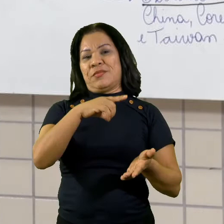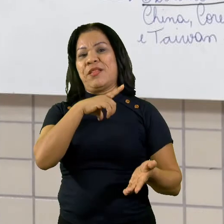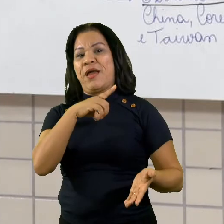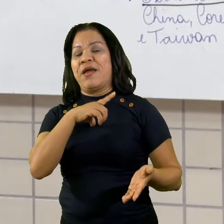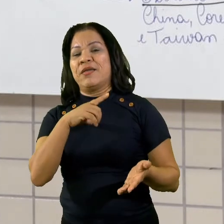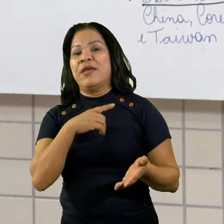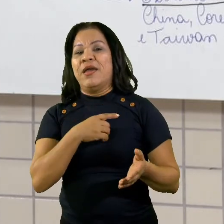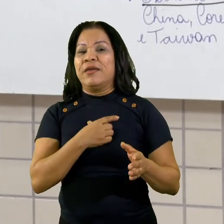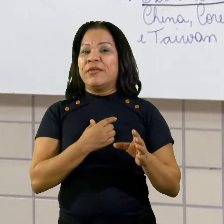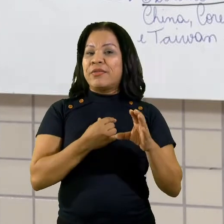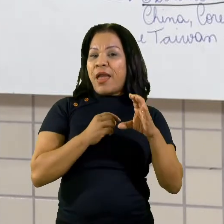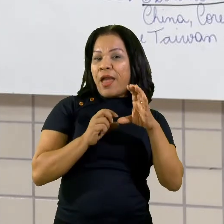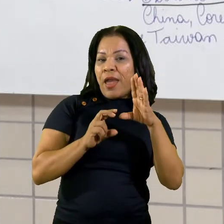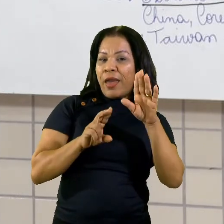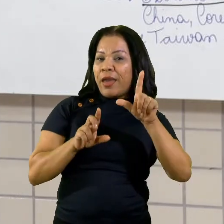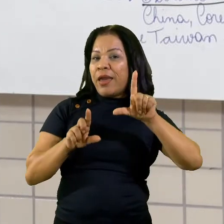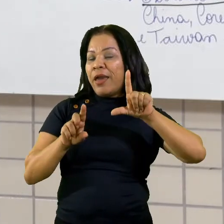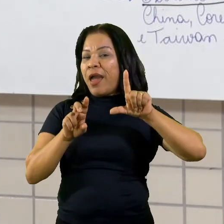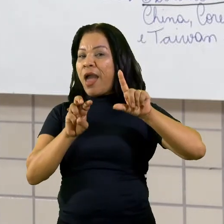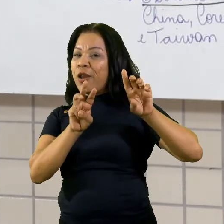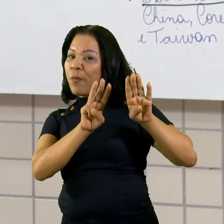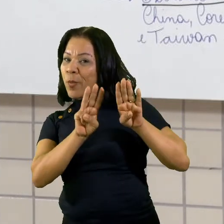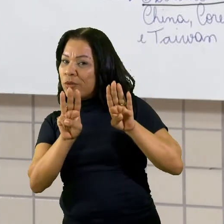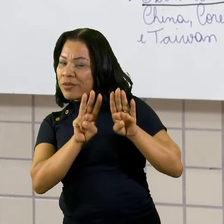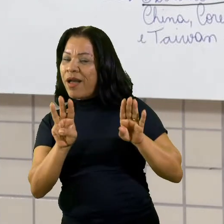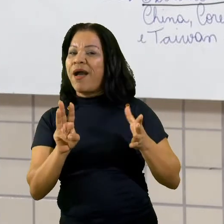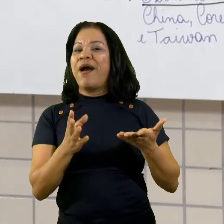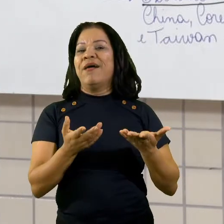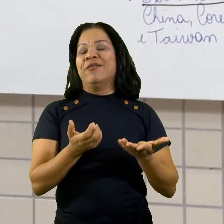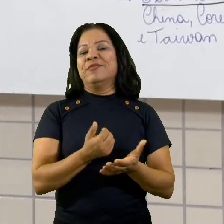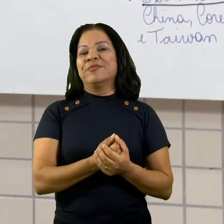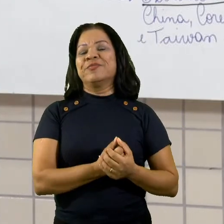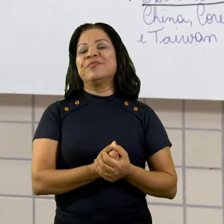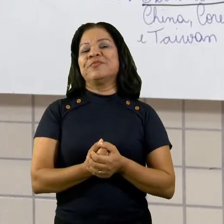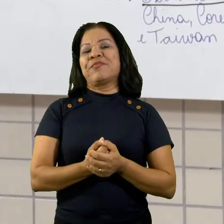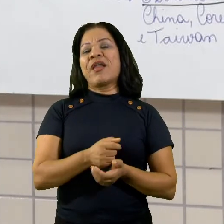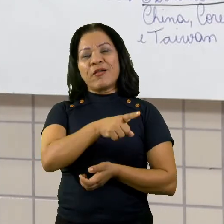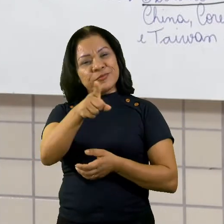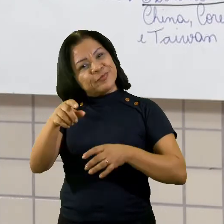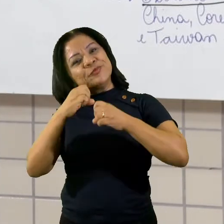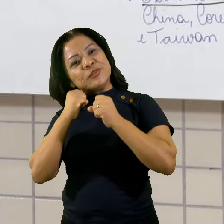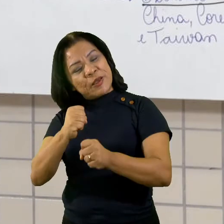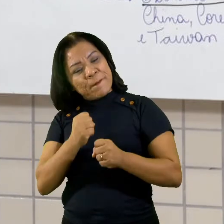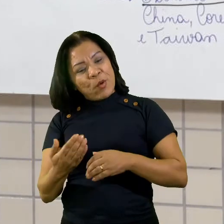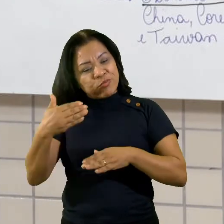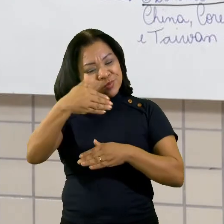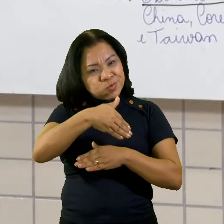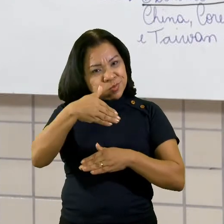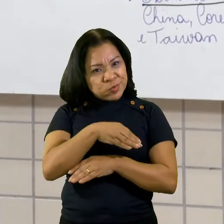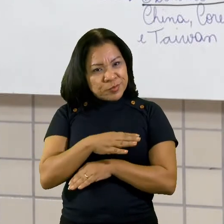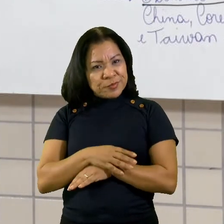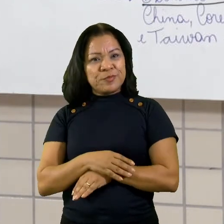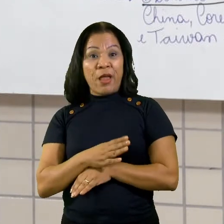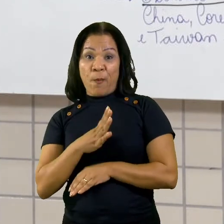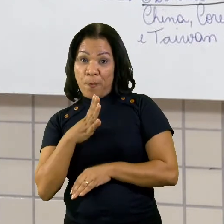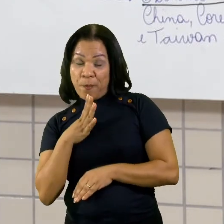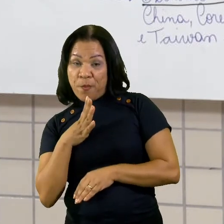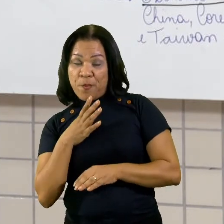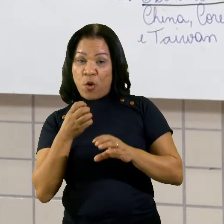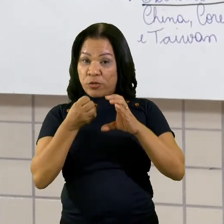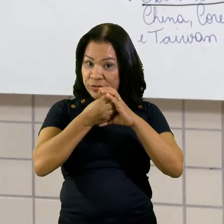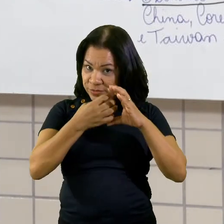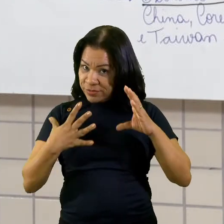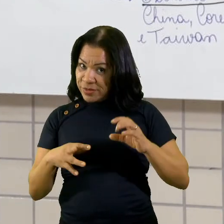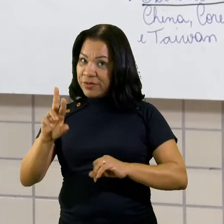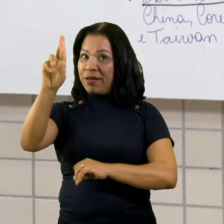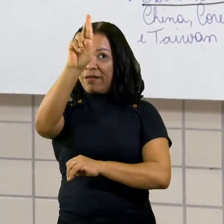tiver internet, você pode pegar na sua escola, vai ter muito mais e falando muito mais sobre essas características dessas